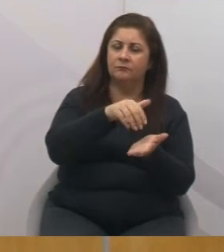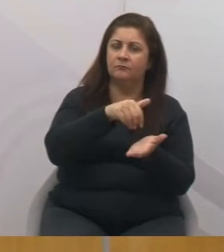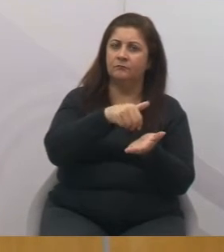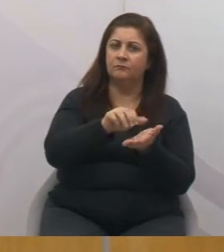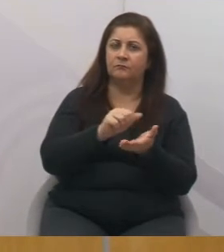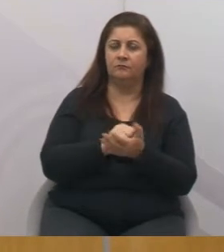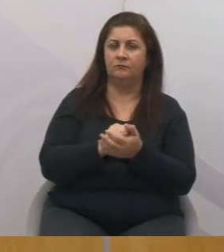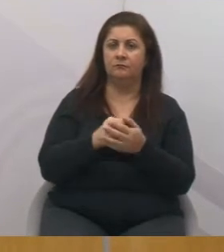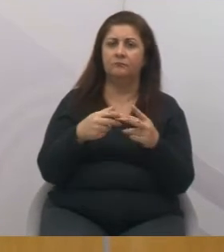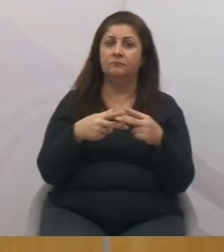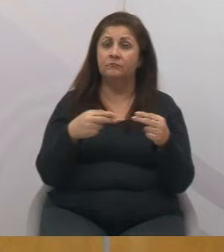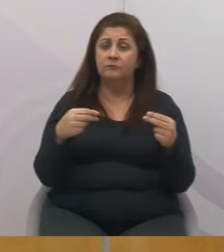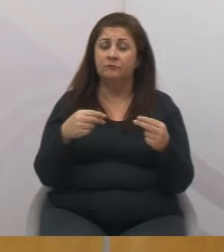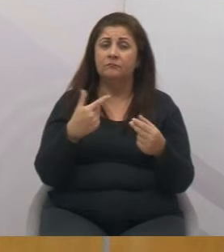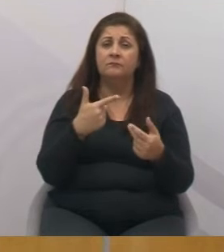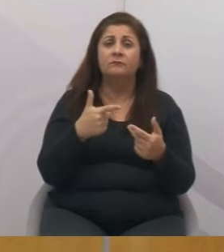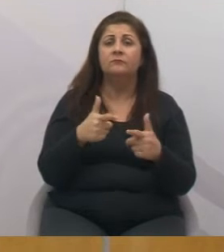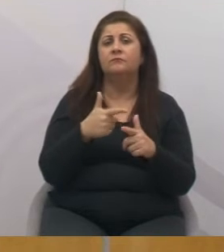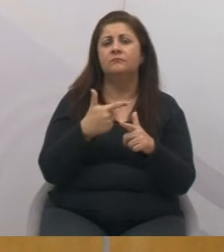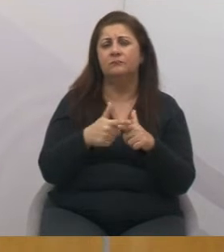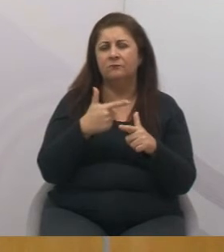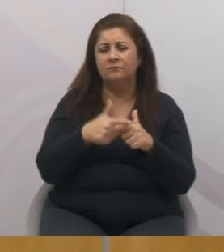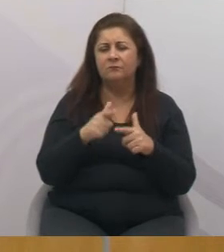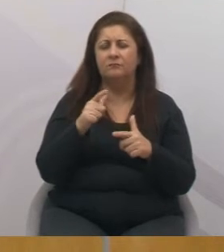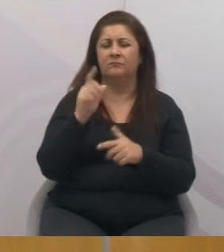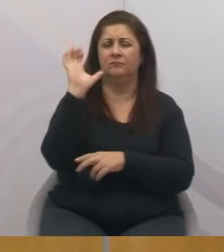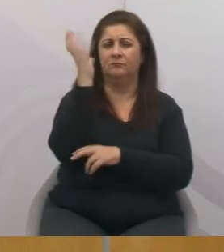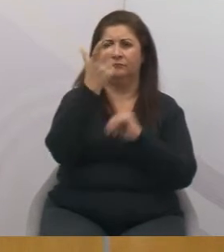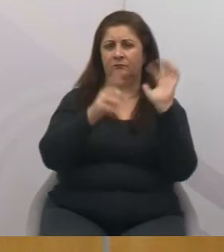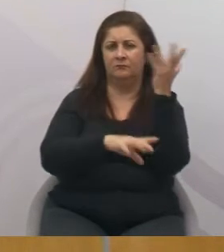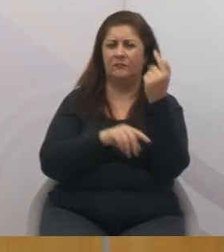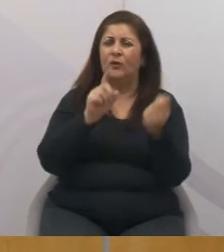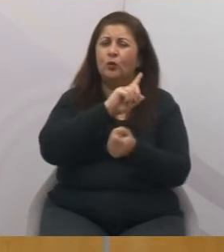impacto, emitir as licenças de baixo impacto